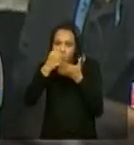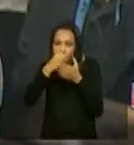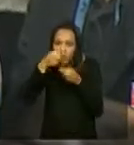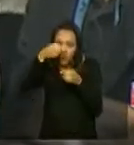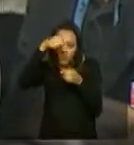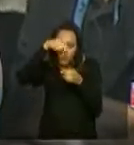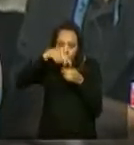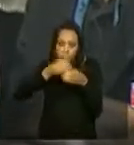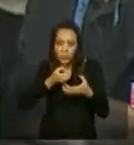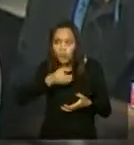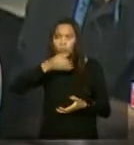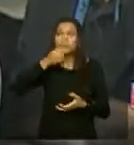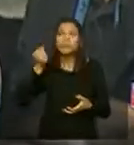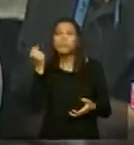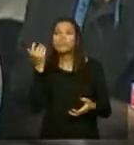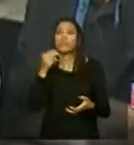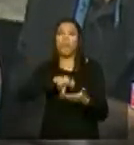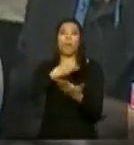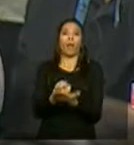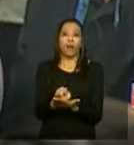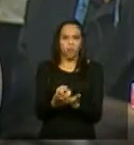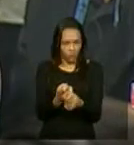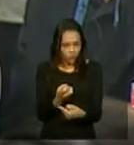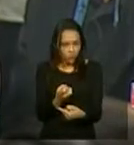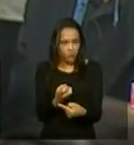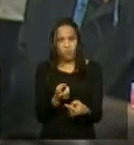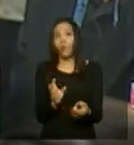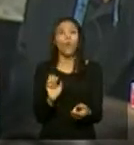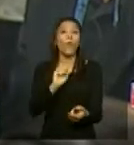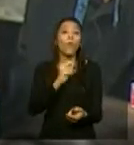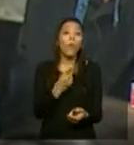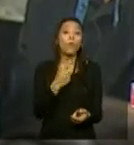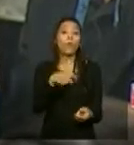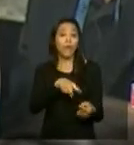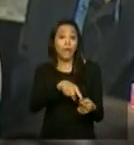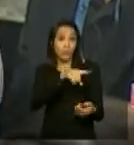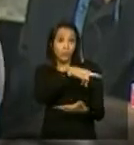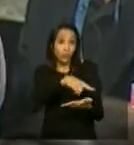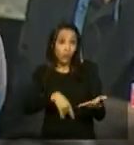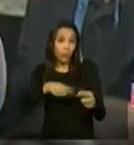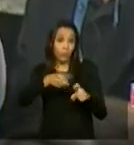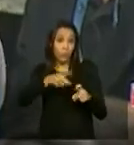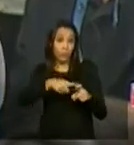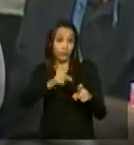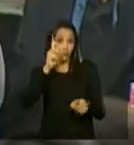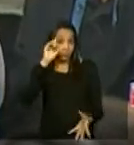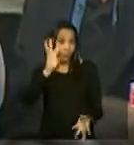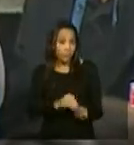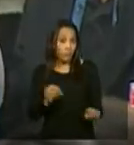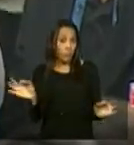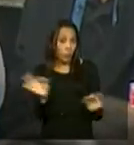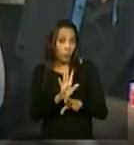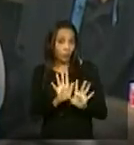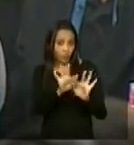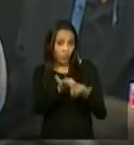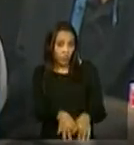que é que o laudo aponta o laudo inconclusivo ou ele é um laudo que diz olha a os exames constataram